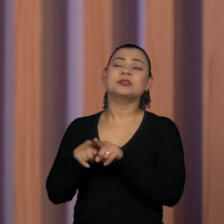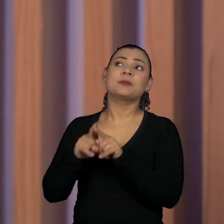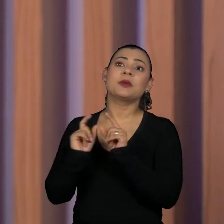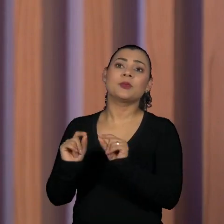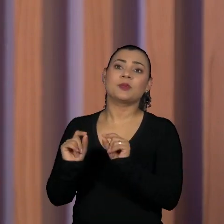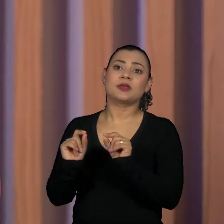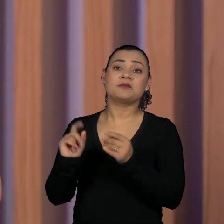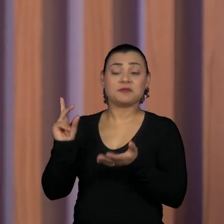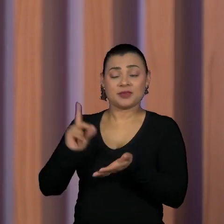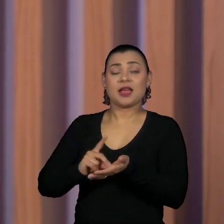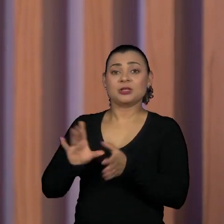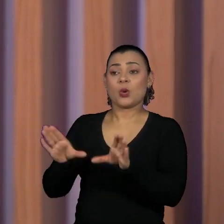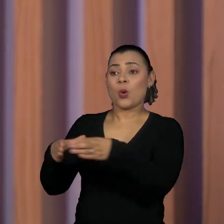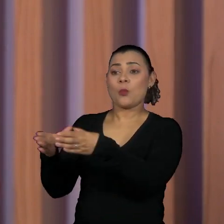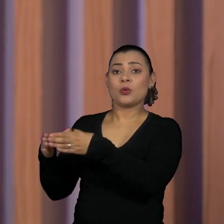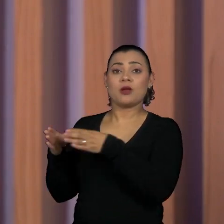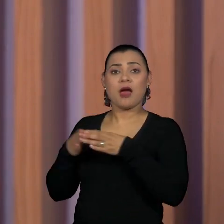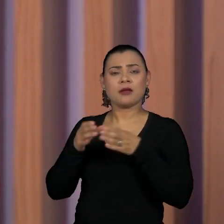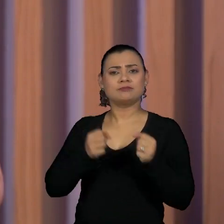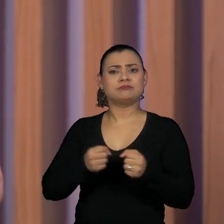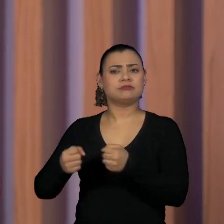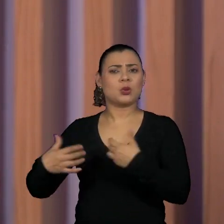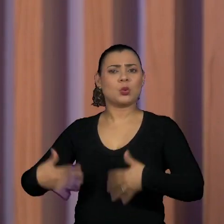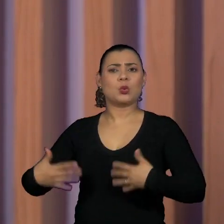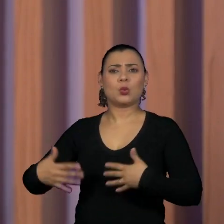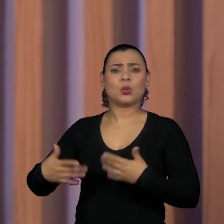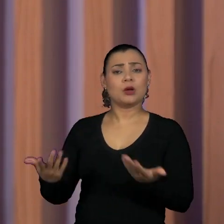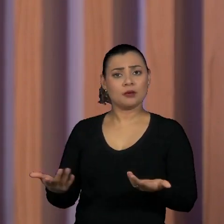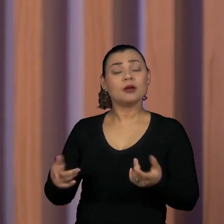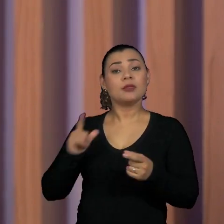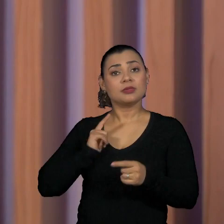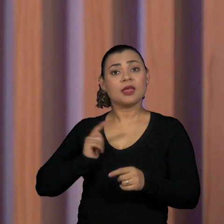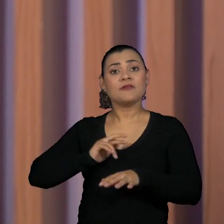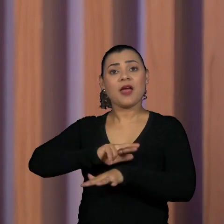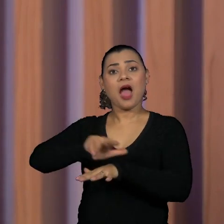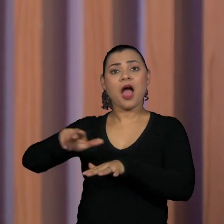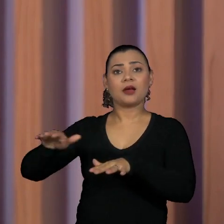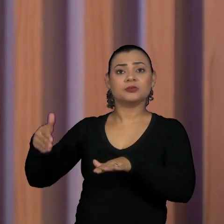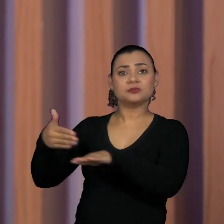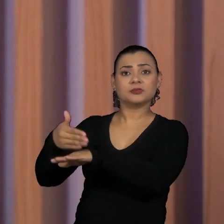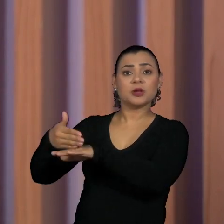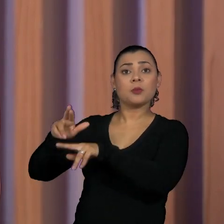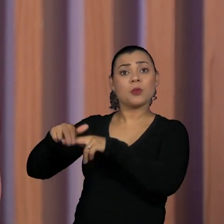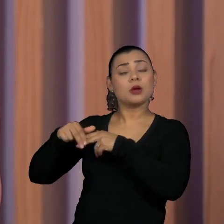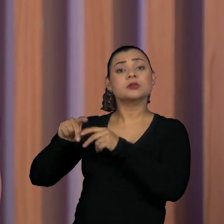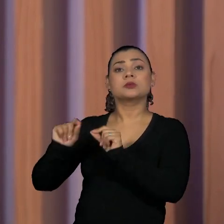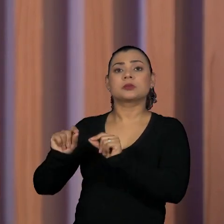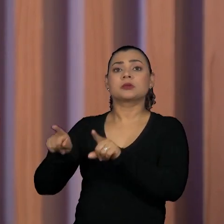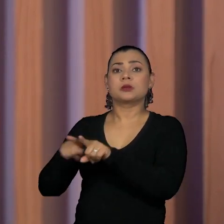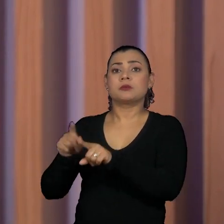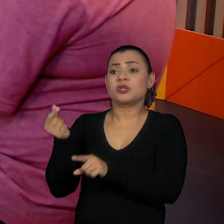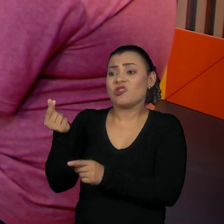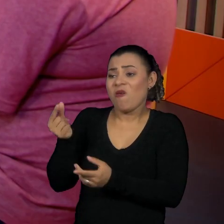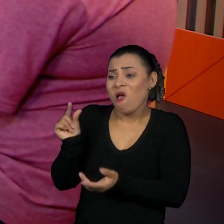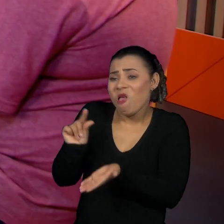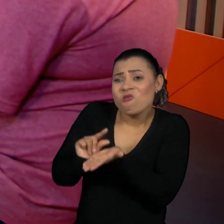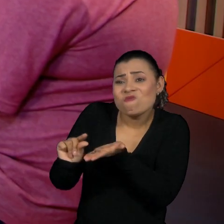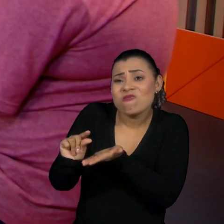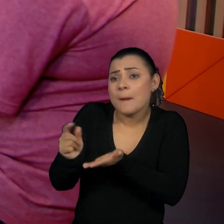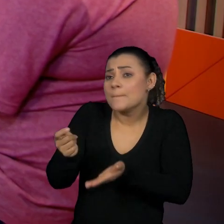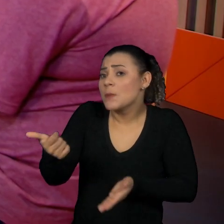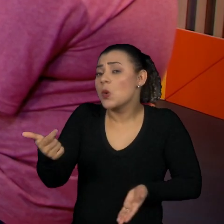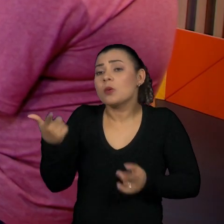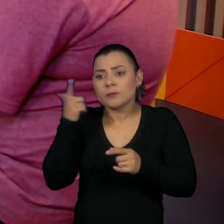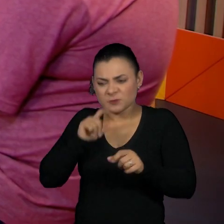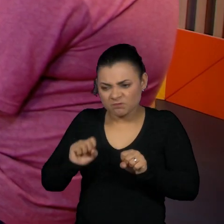quanto essas comunidades elas são potentes, né? E constroem muitas coisas a partir de recursos muito diminuídos. Quando a